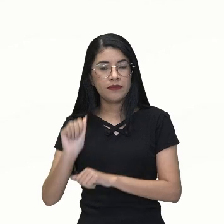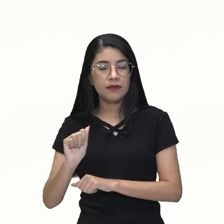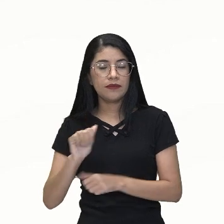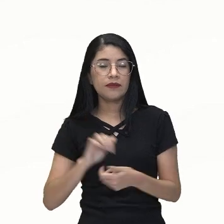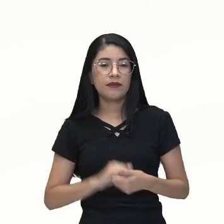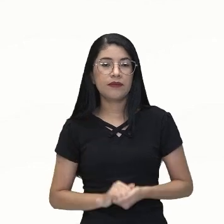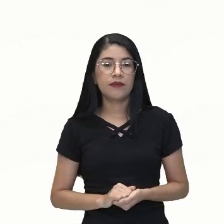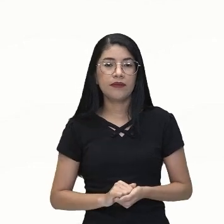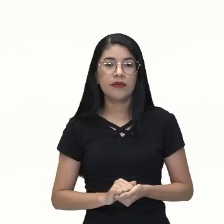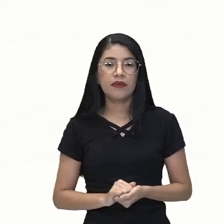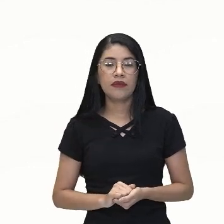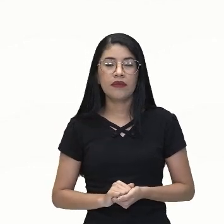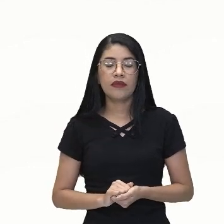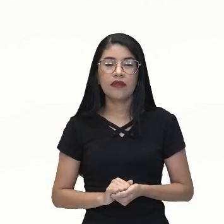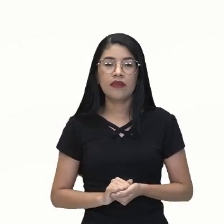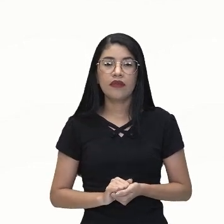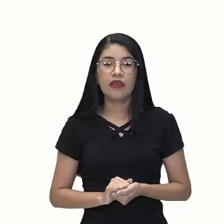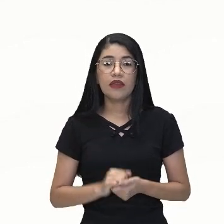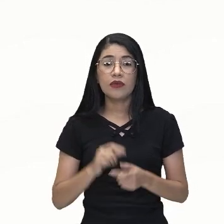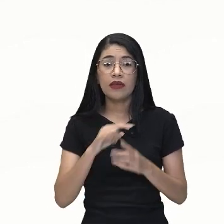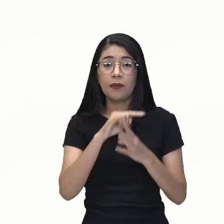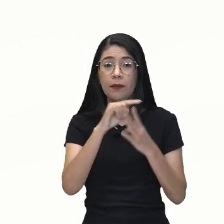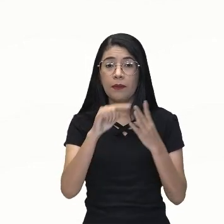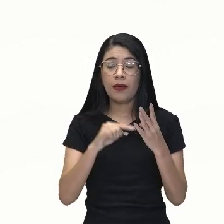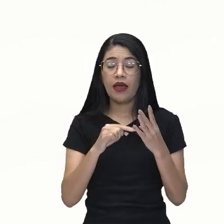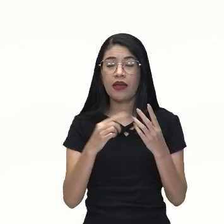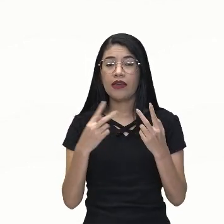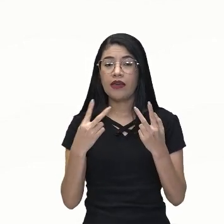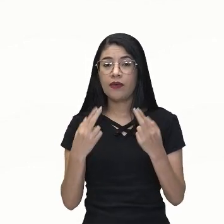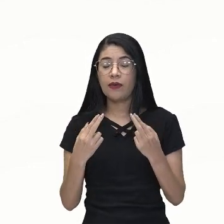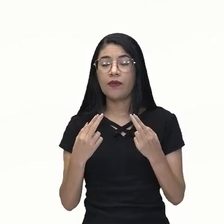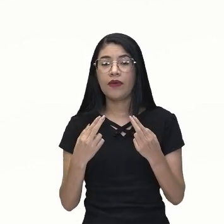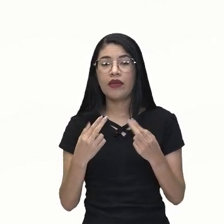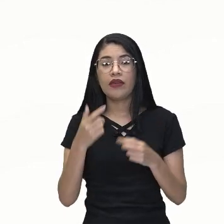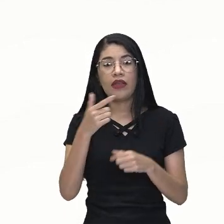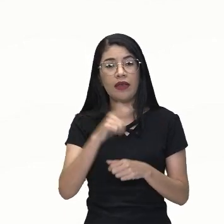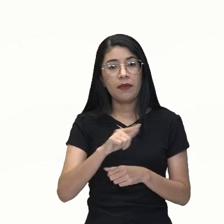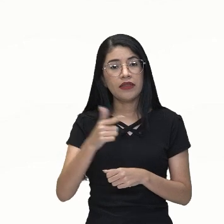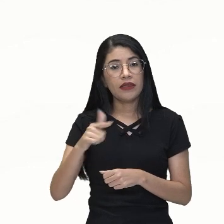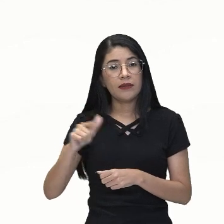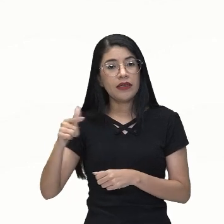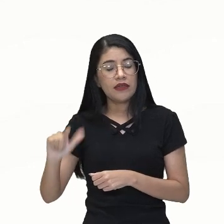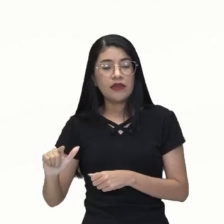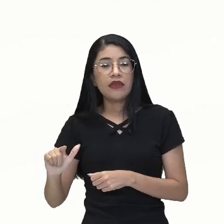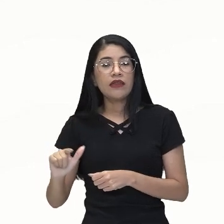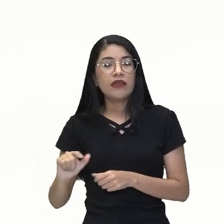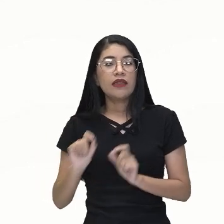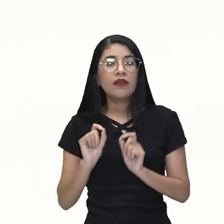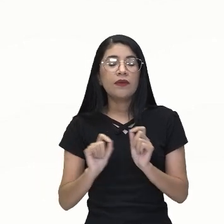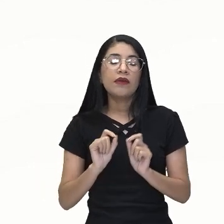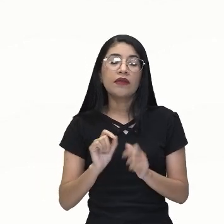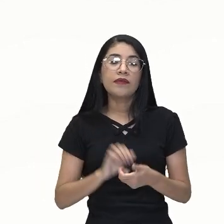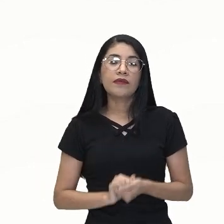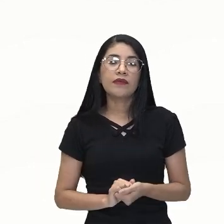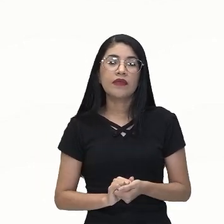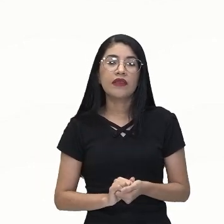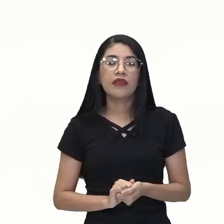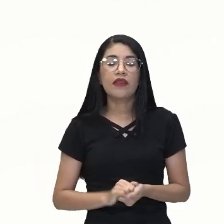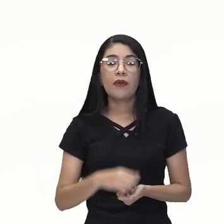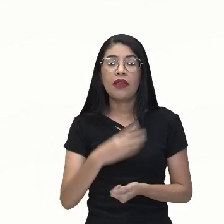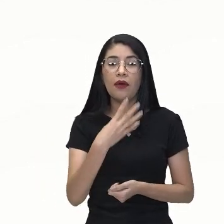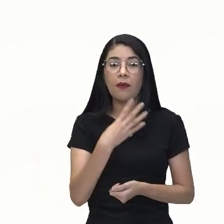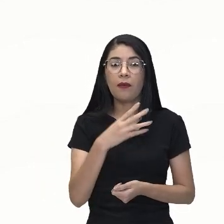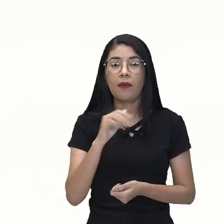mais A. Como são quatro letras iguais e elas se repetem 4 vezes, automaticamente, então,